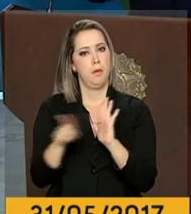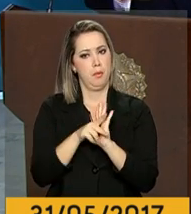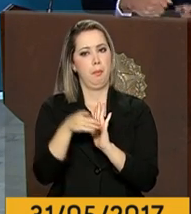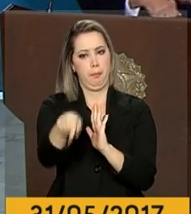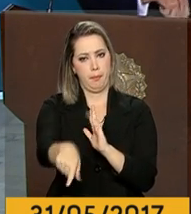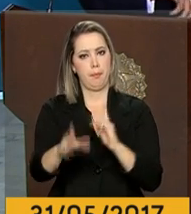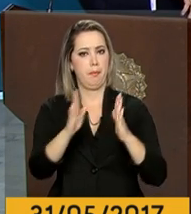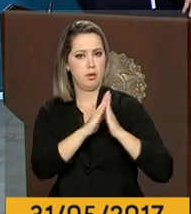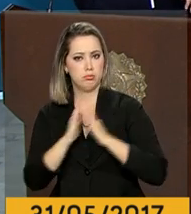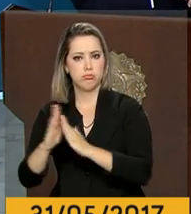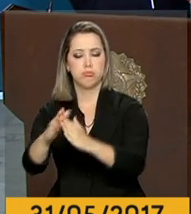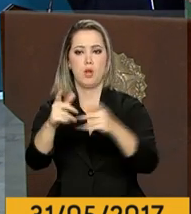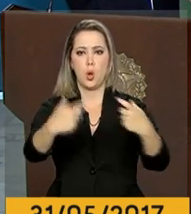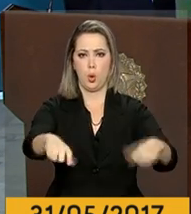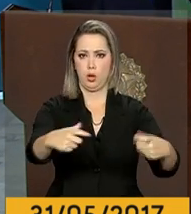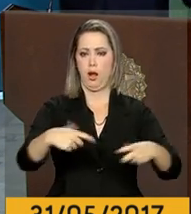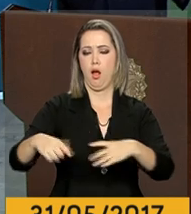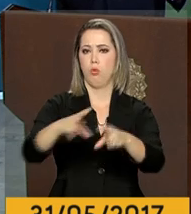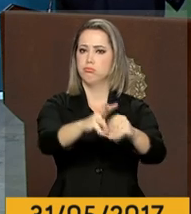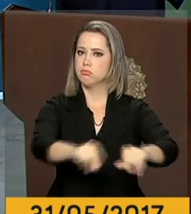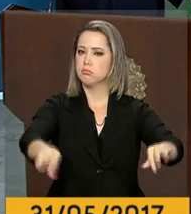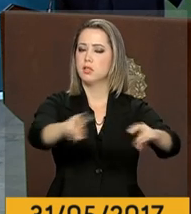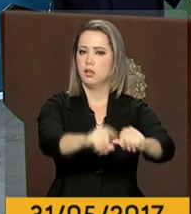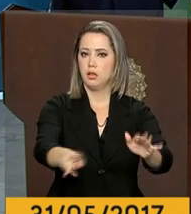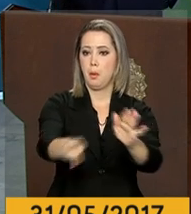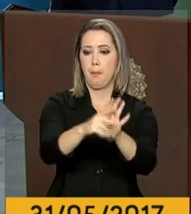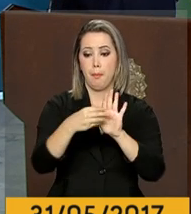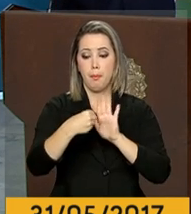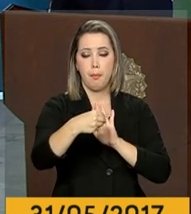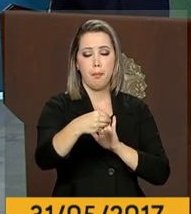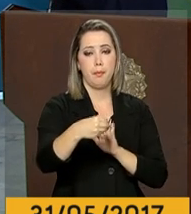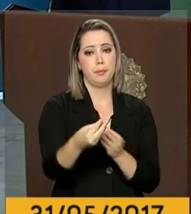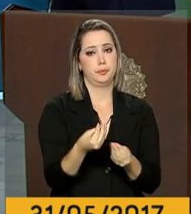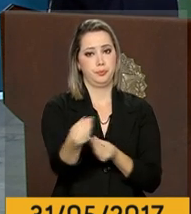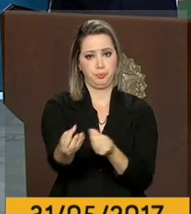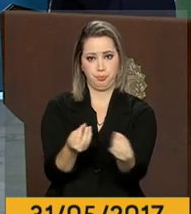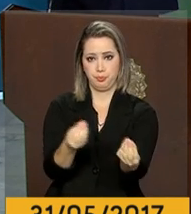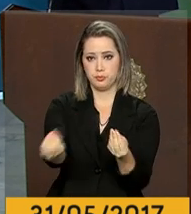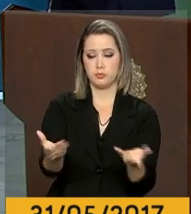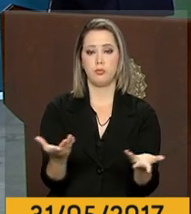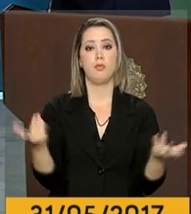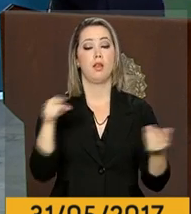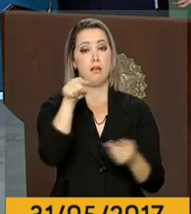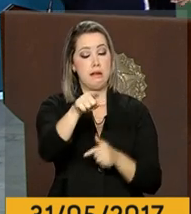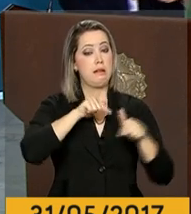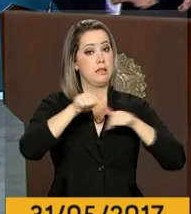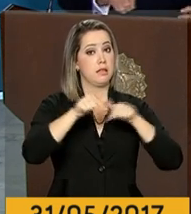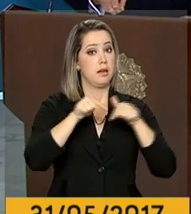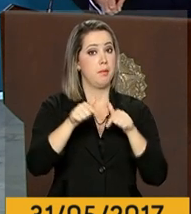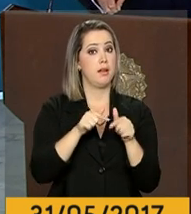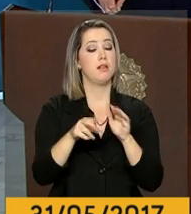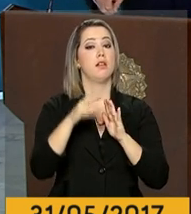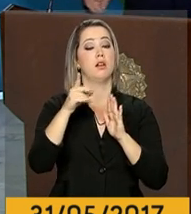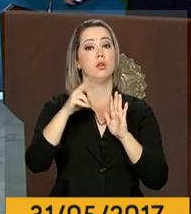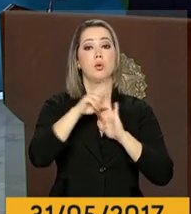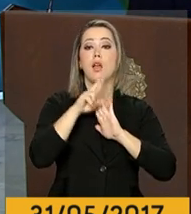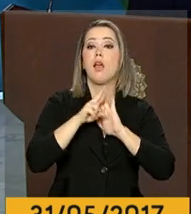parte ainda, vejo aqui o Bruno Araújo, que está trabalhando na regularização fundiária das